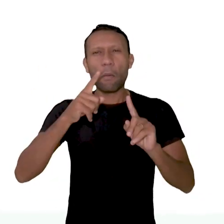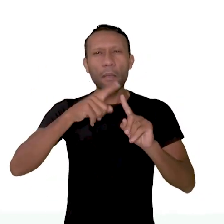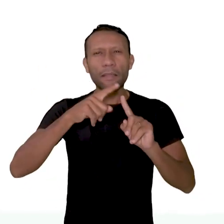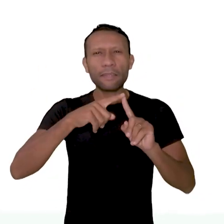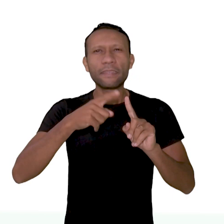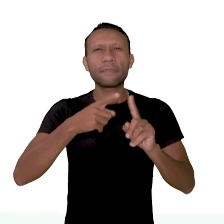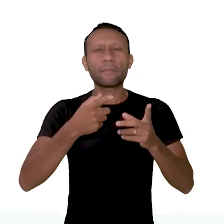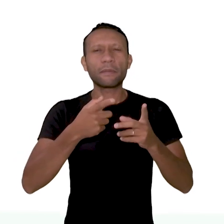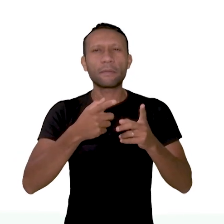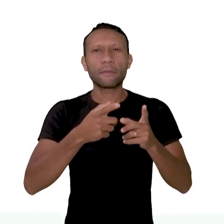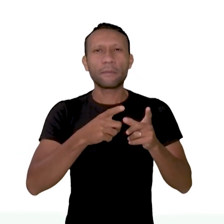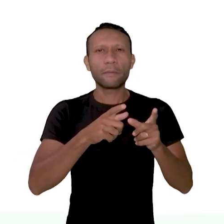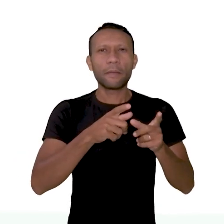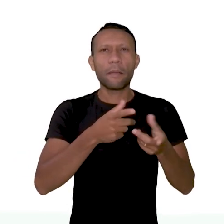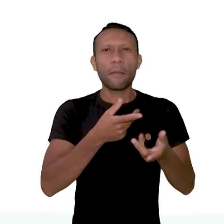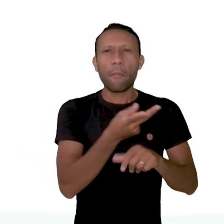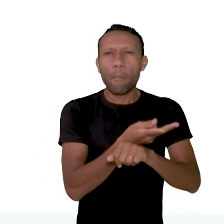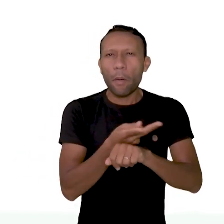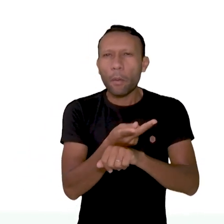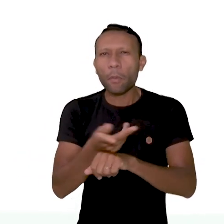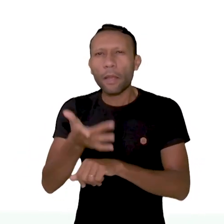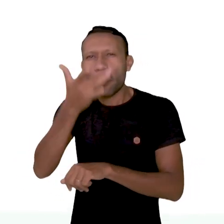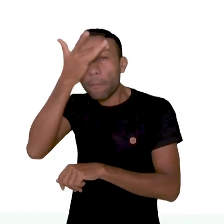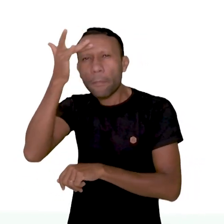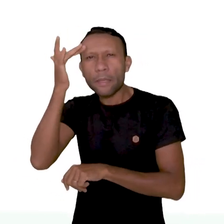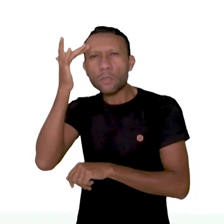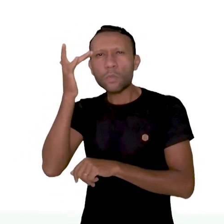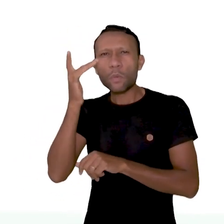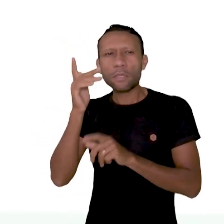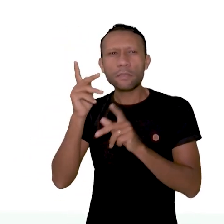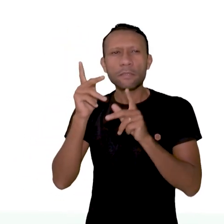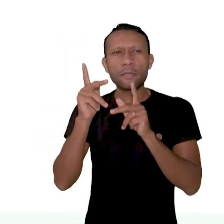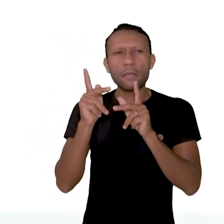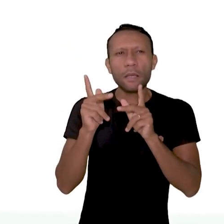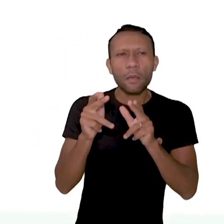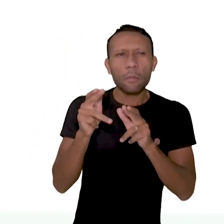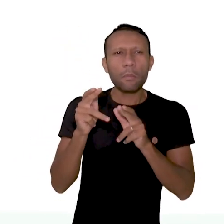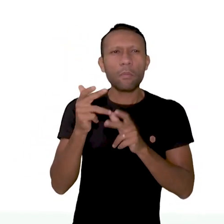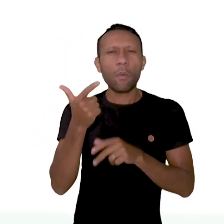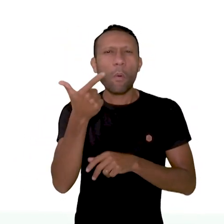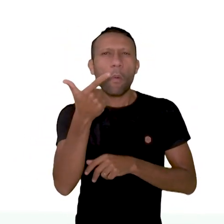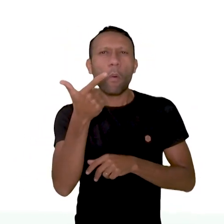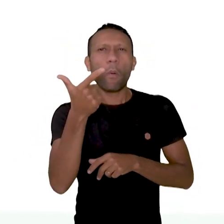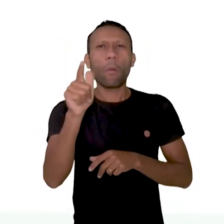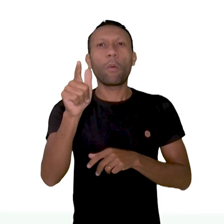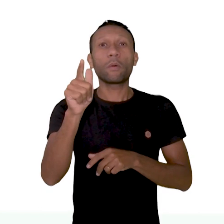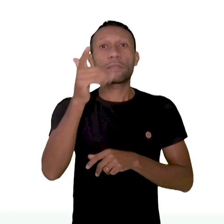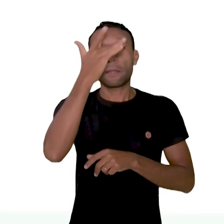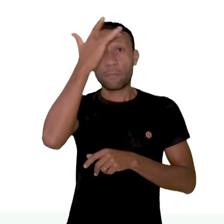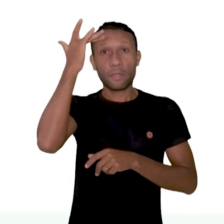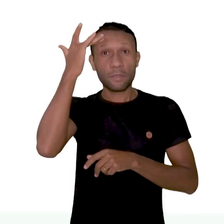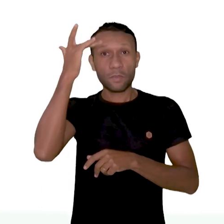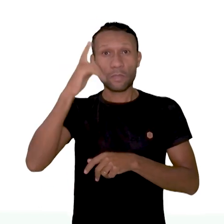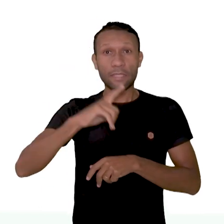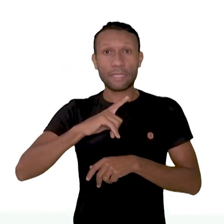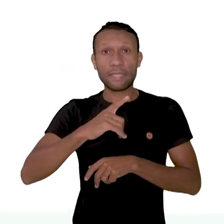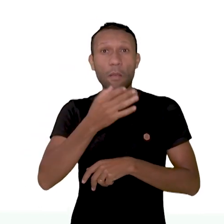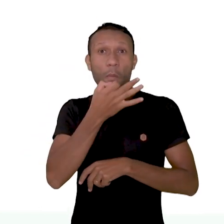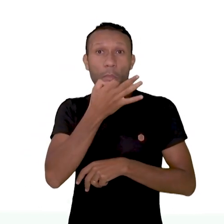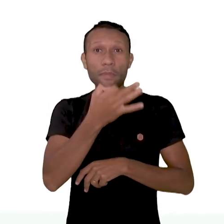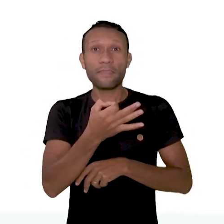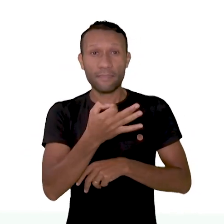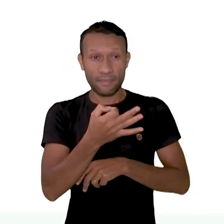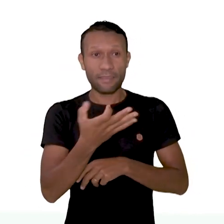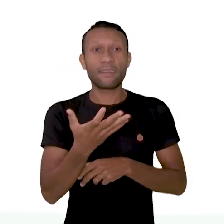procuramos pessoas consagradas que pensam como nós acerca do tema em evidência. Apresentamos no corpo de